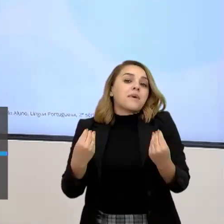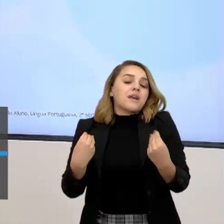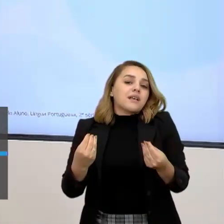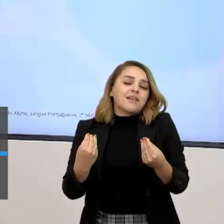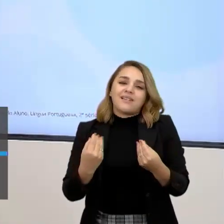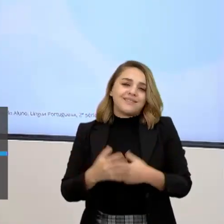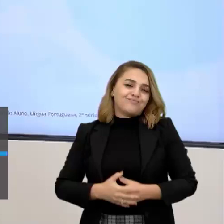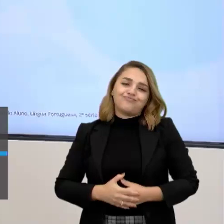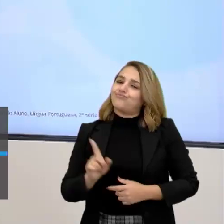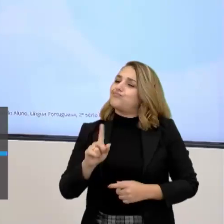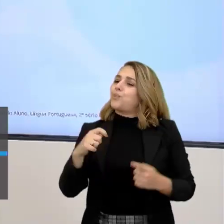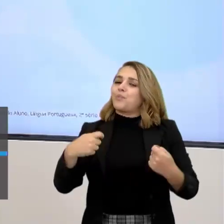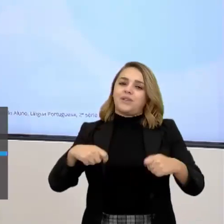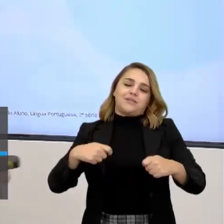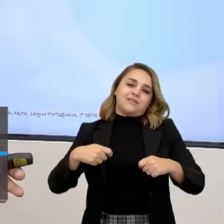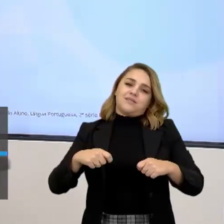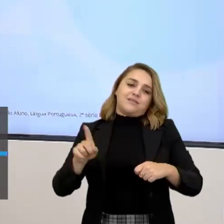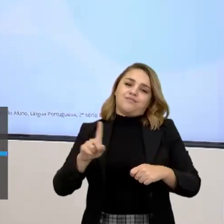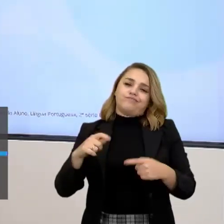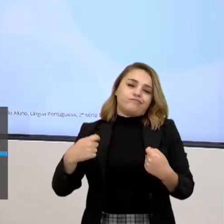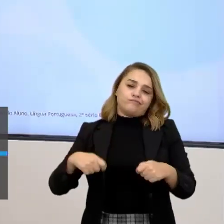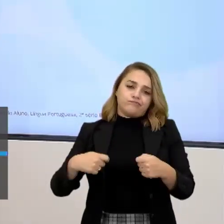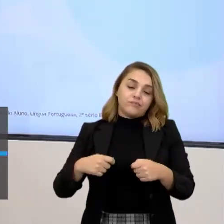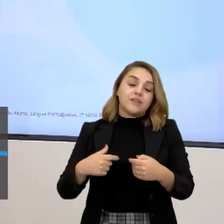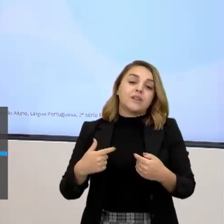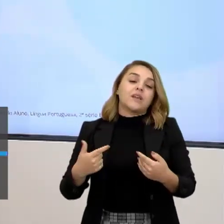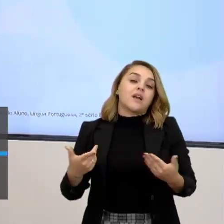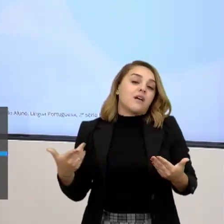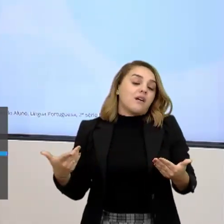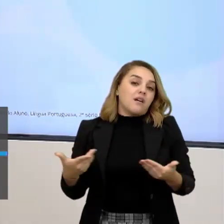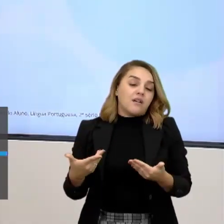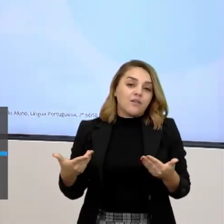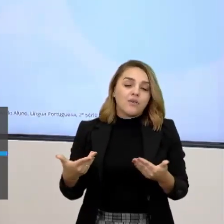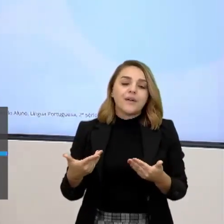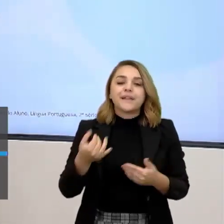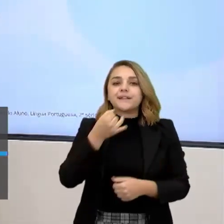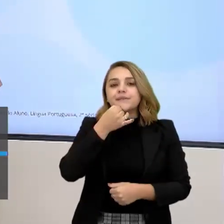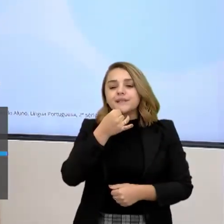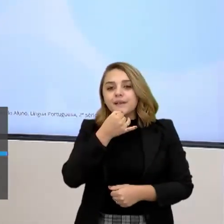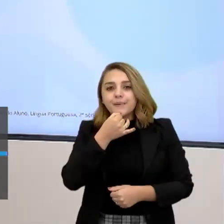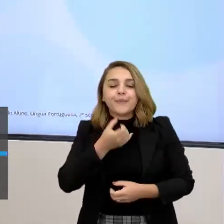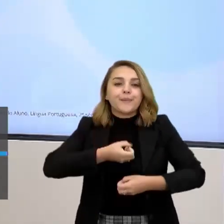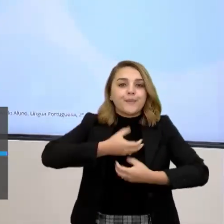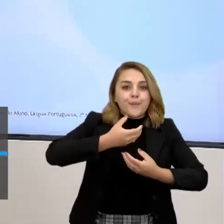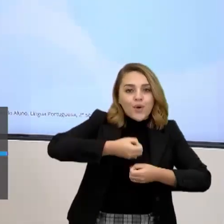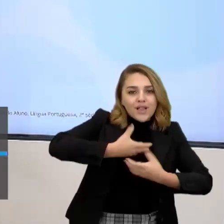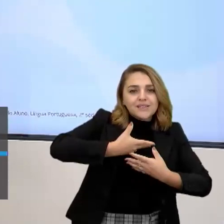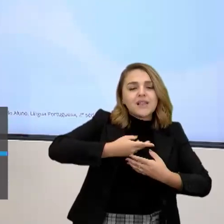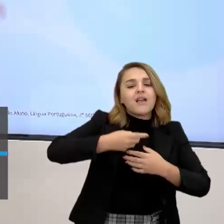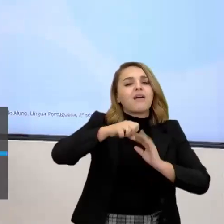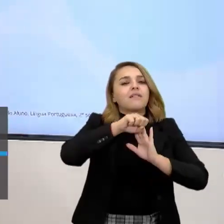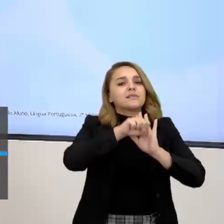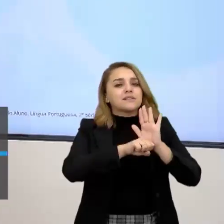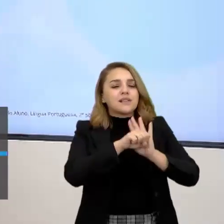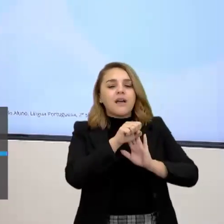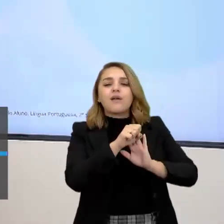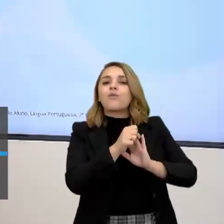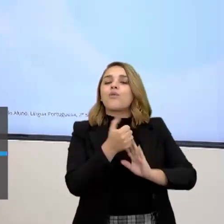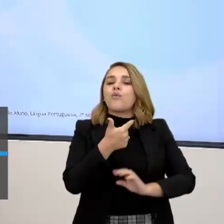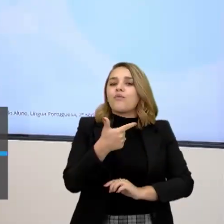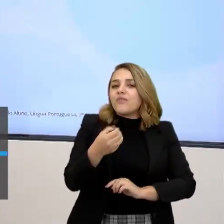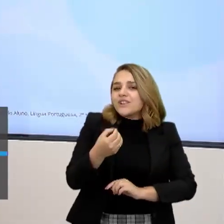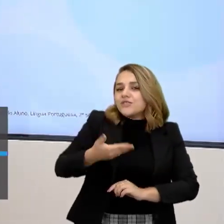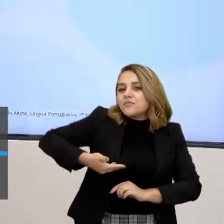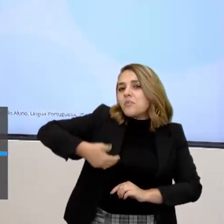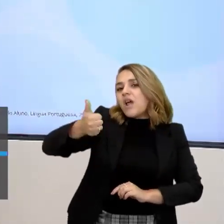Não preciso disso, né? Não há necessidade. Agora, quer dizer que a poesia do século XX é melhor porque